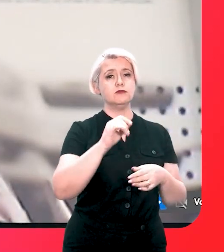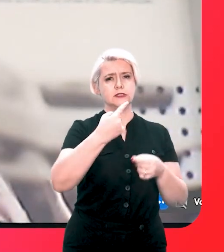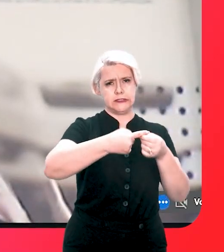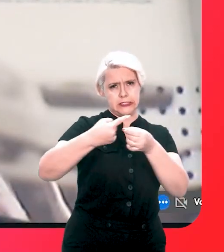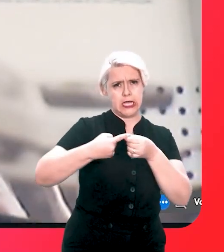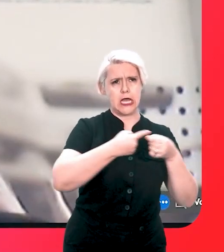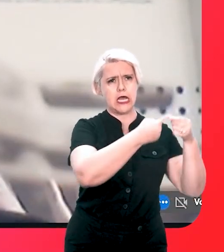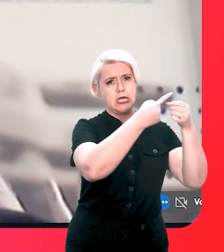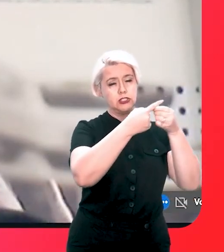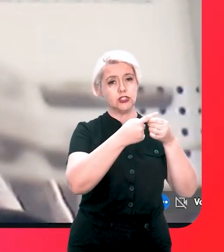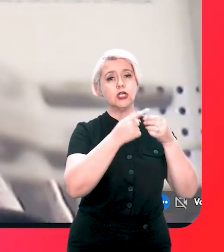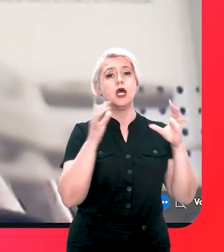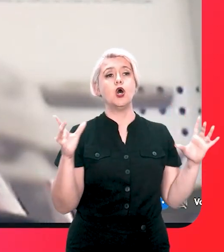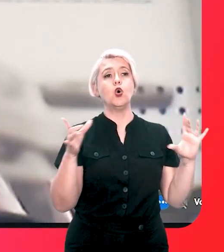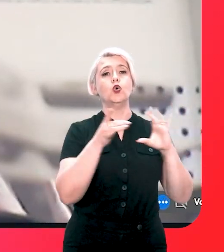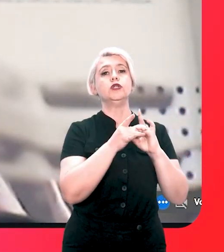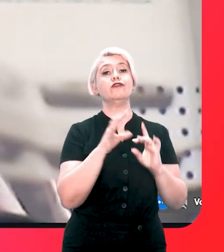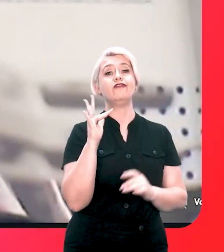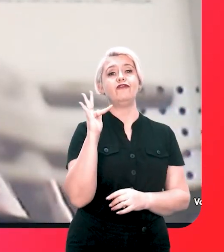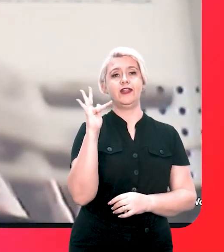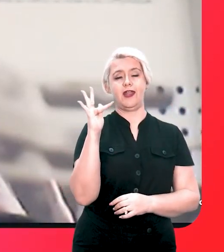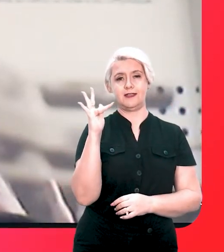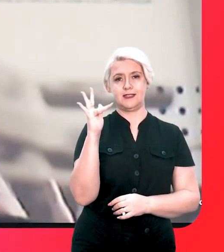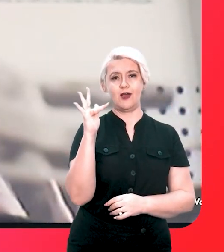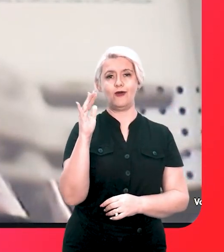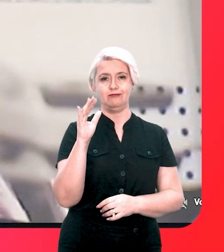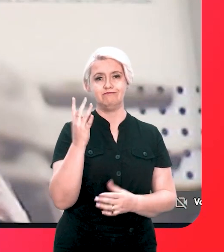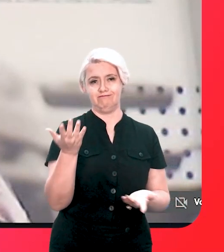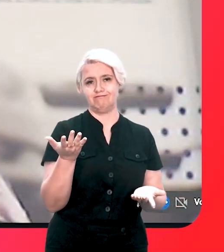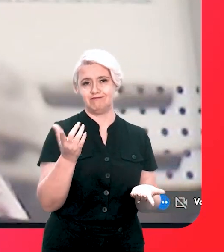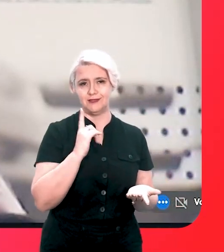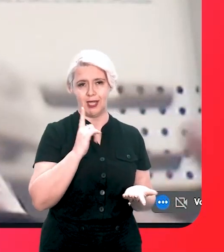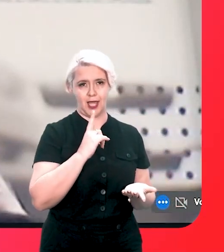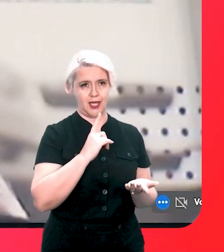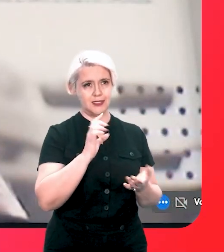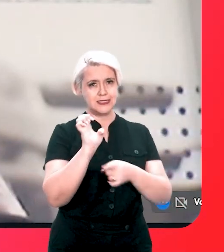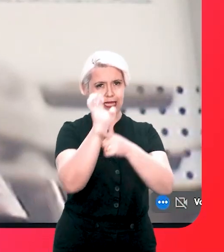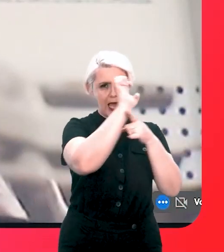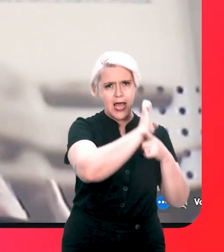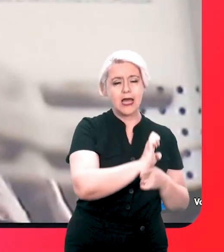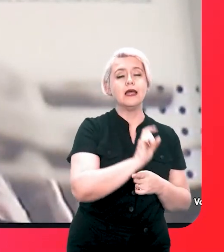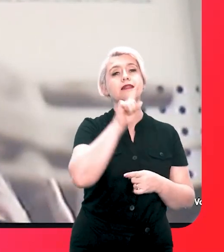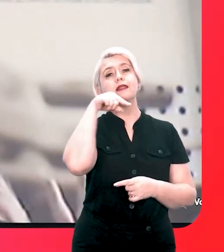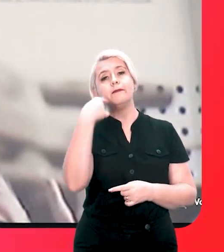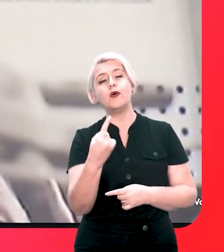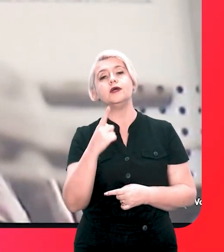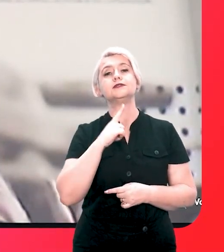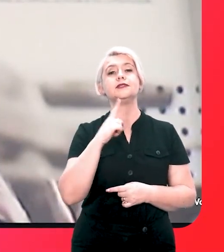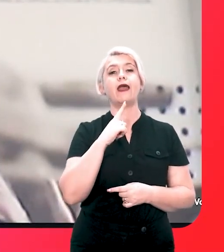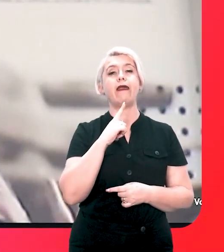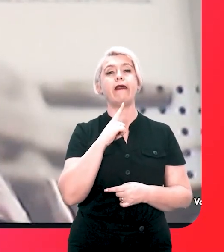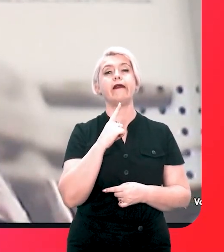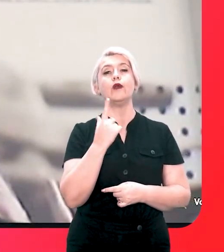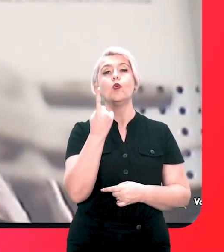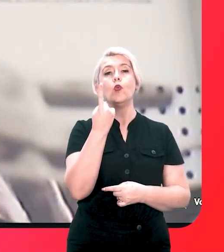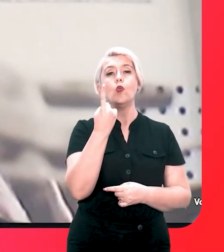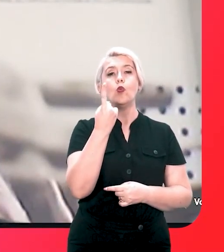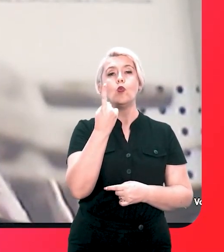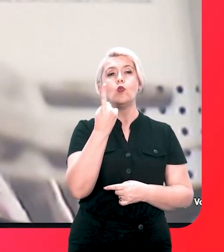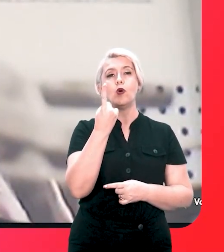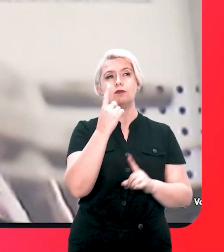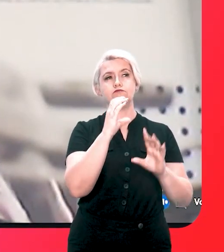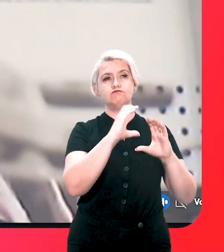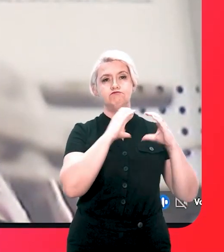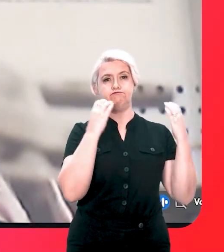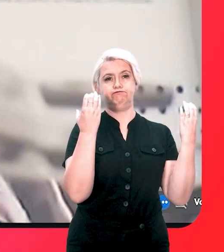elas se unem numa federação e tal, e do Estado depois tem a confederação, acho que